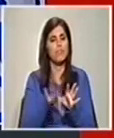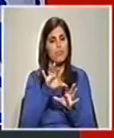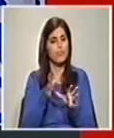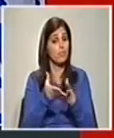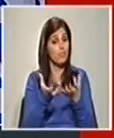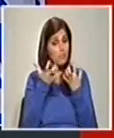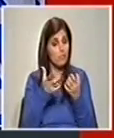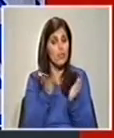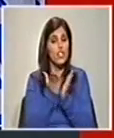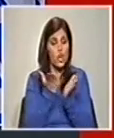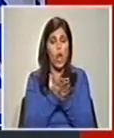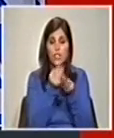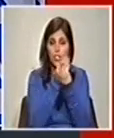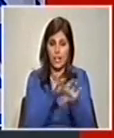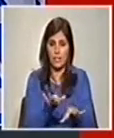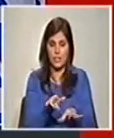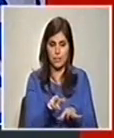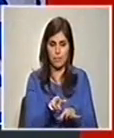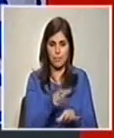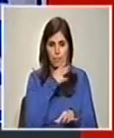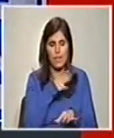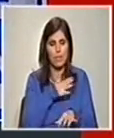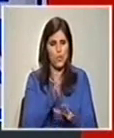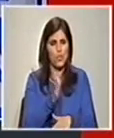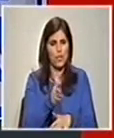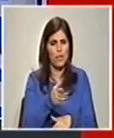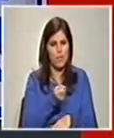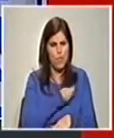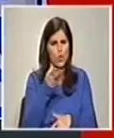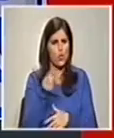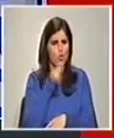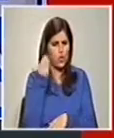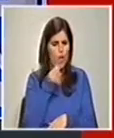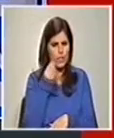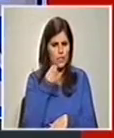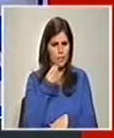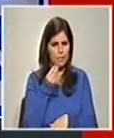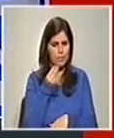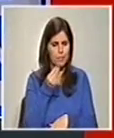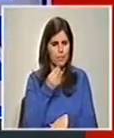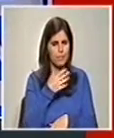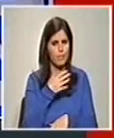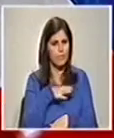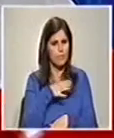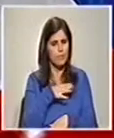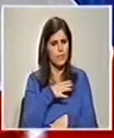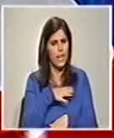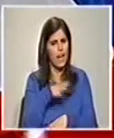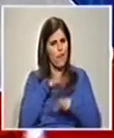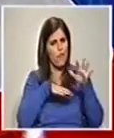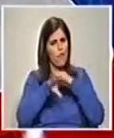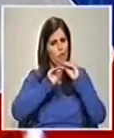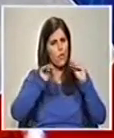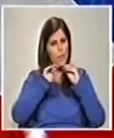e as crianças. Já me disse, dizia-me há pouco, que há muitos jovens também a procurarem esta área a nível de formação ou de uma formação